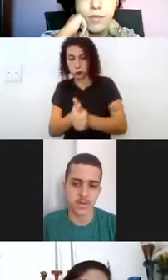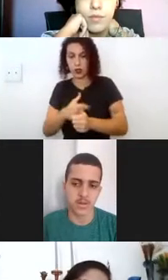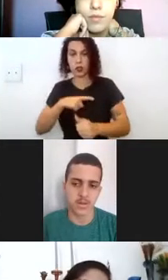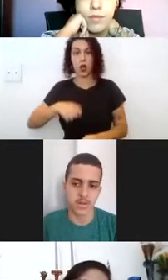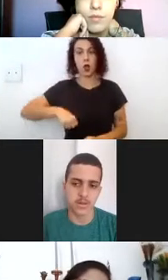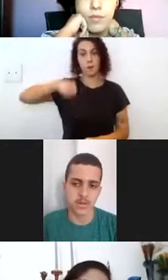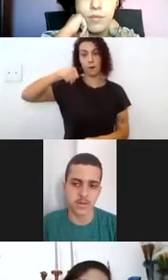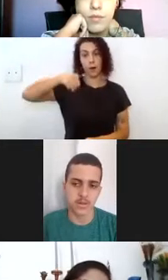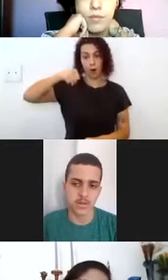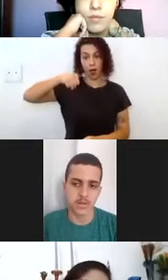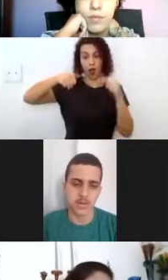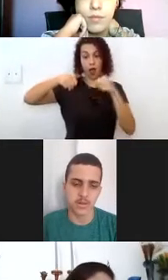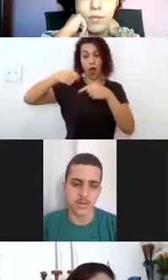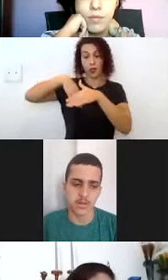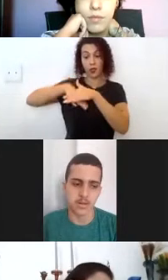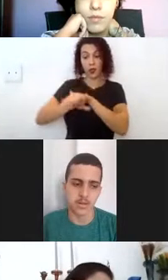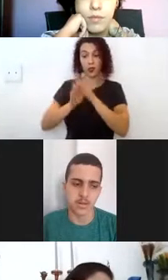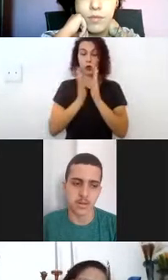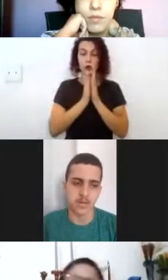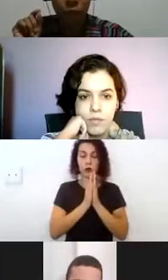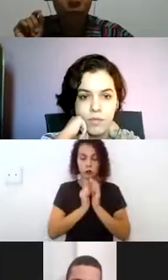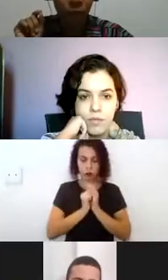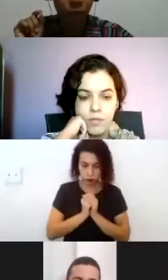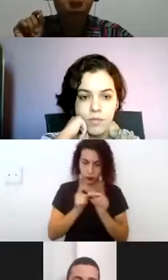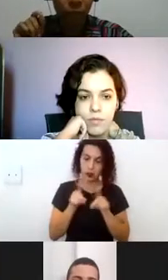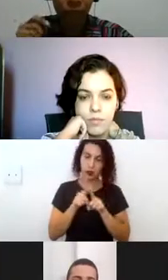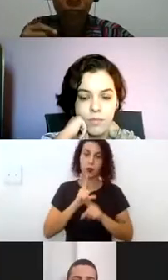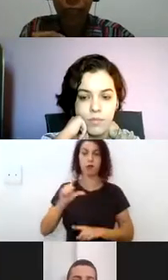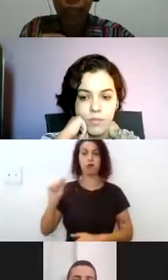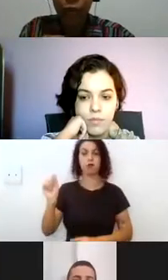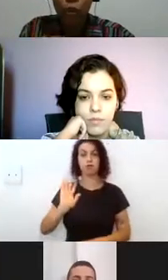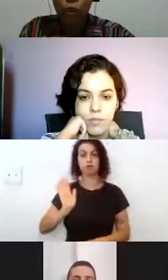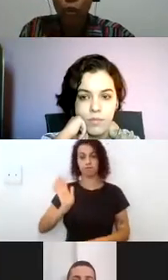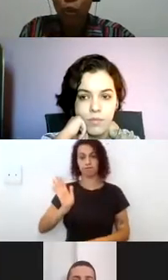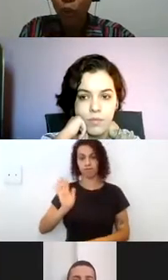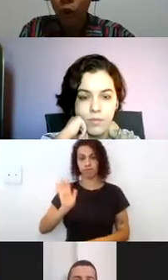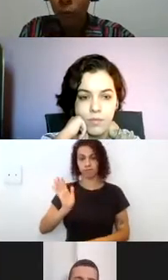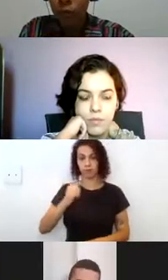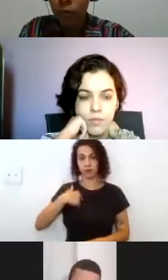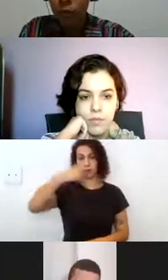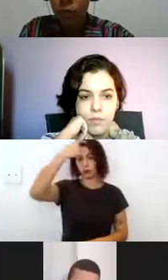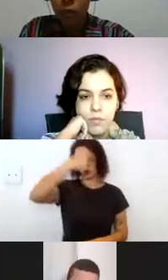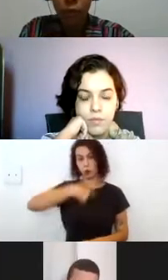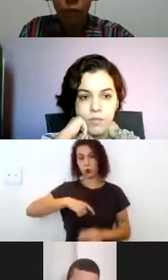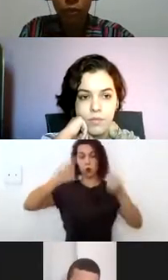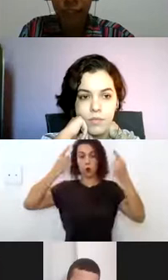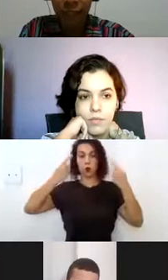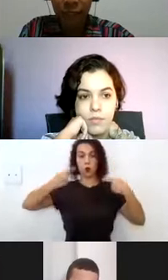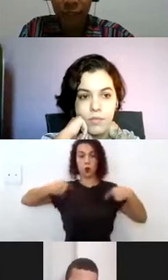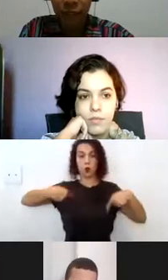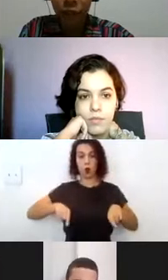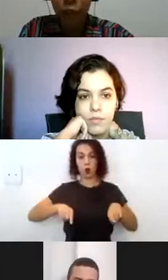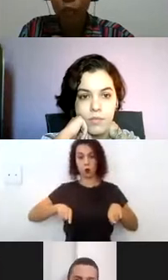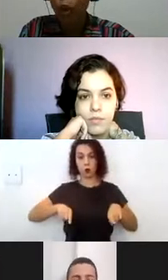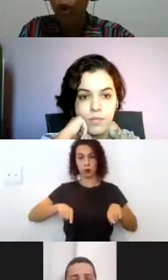mão dentro uma oração um a Deus eu sou um cor cu1